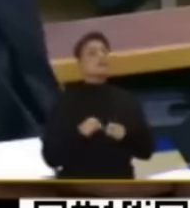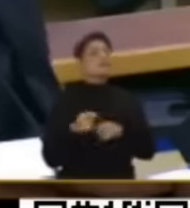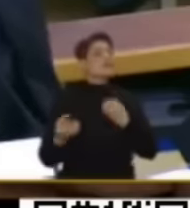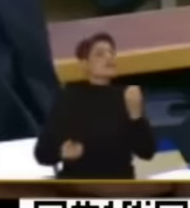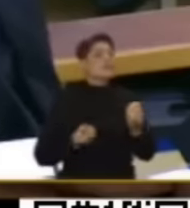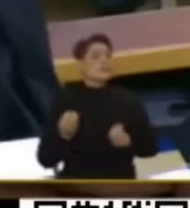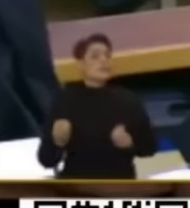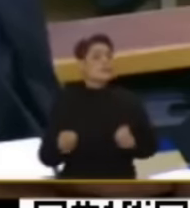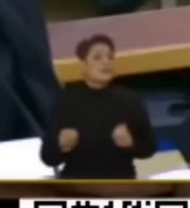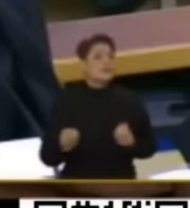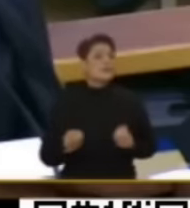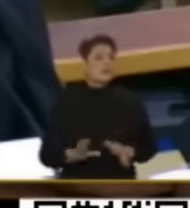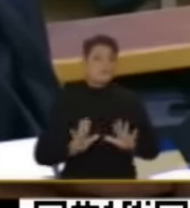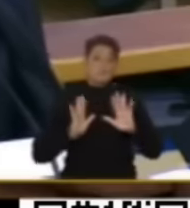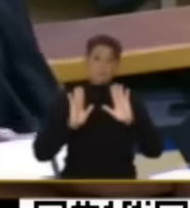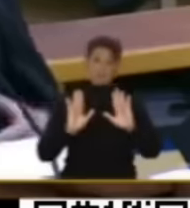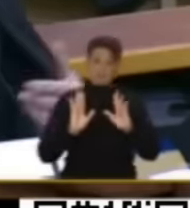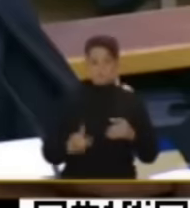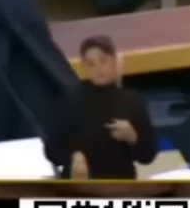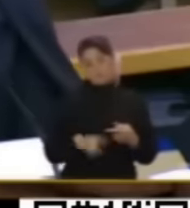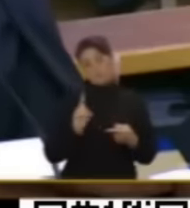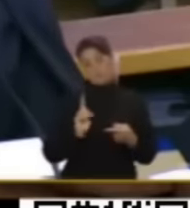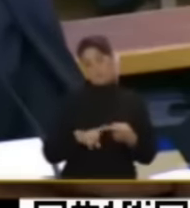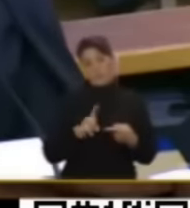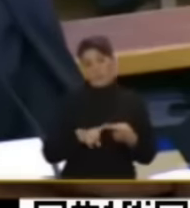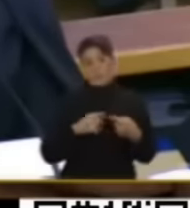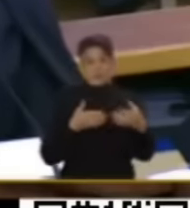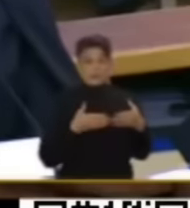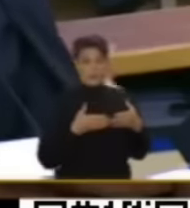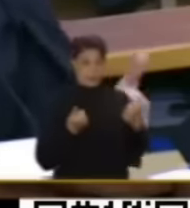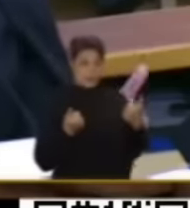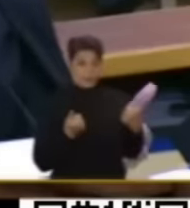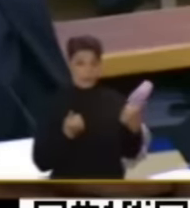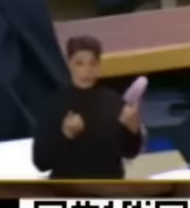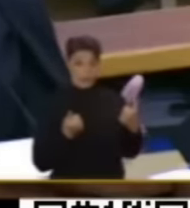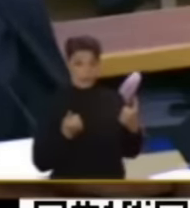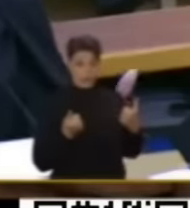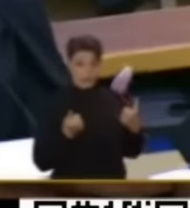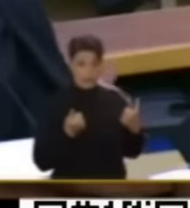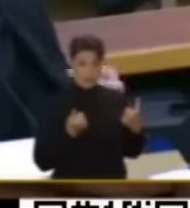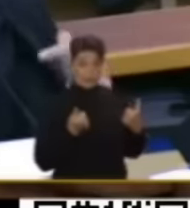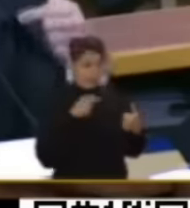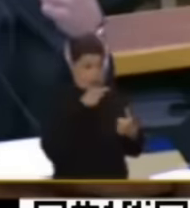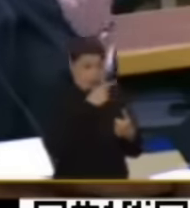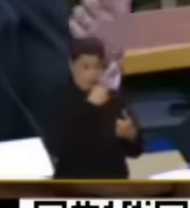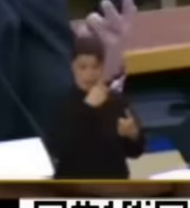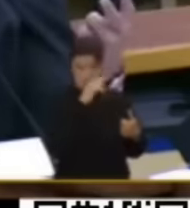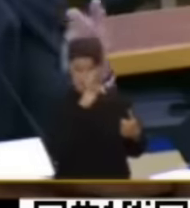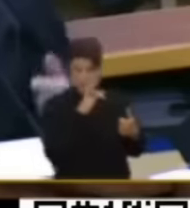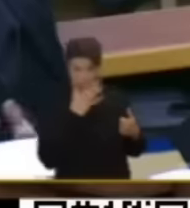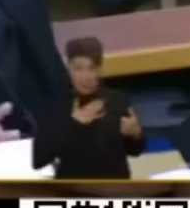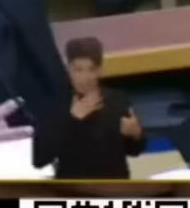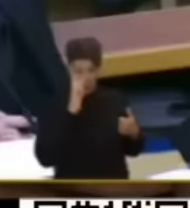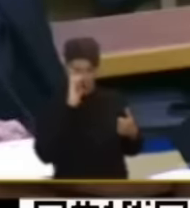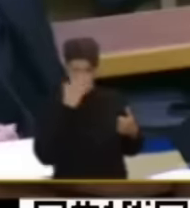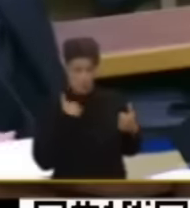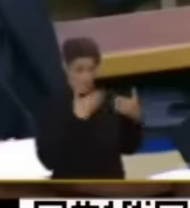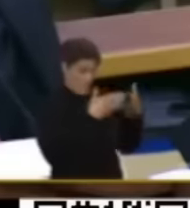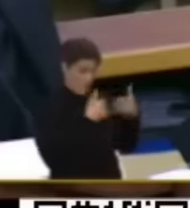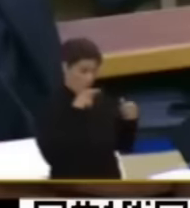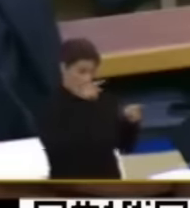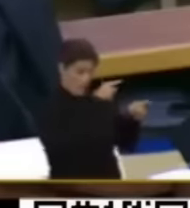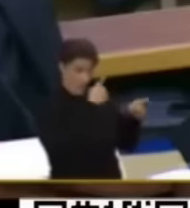mesa. Como se isso estivesse dentro da normalidade institucional, da